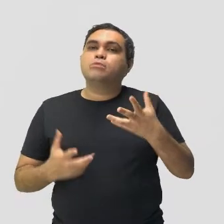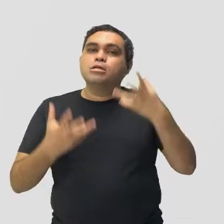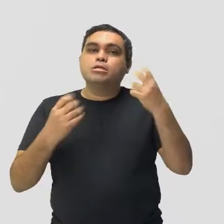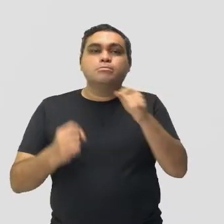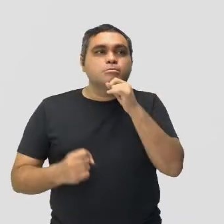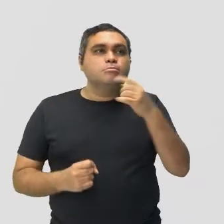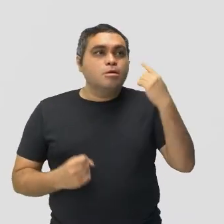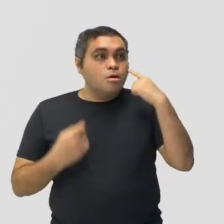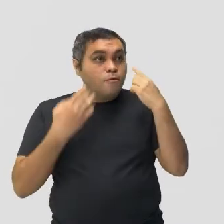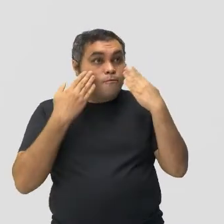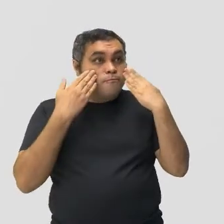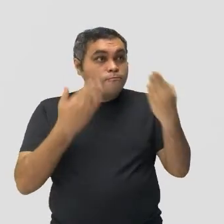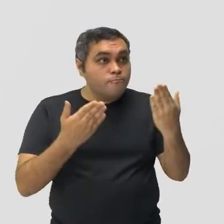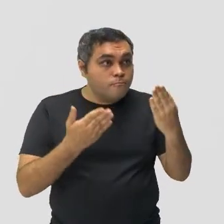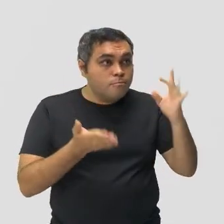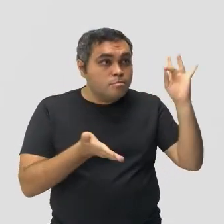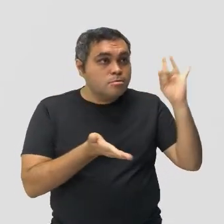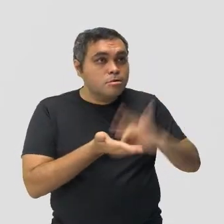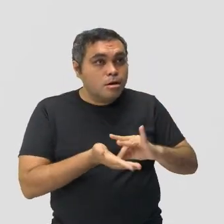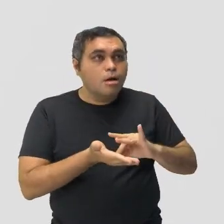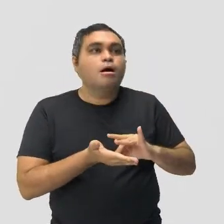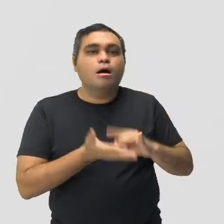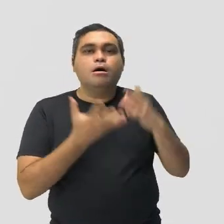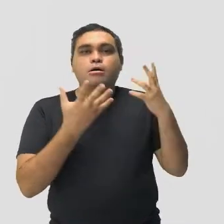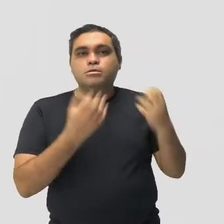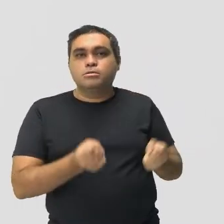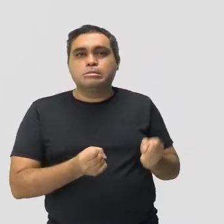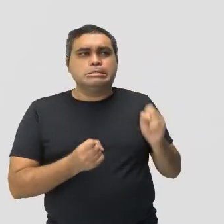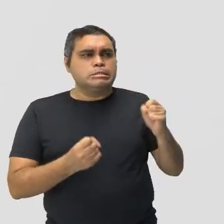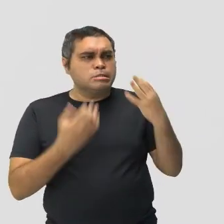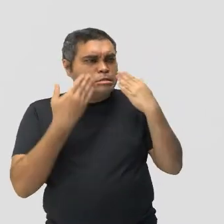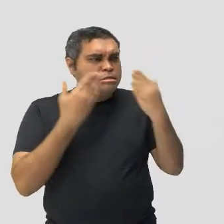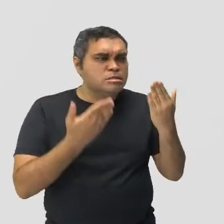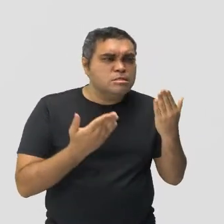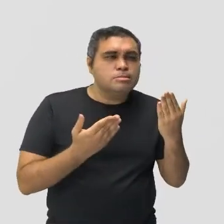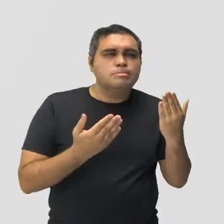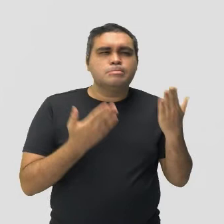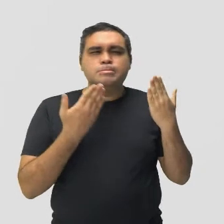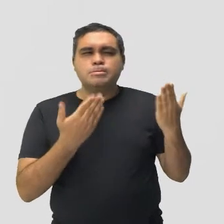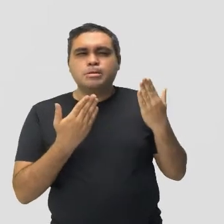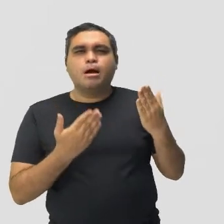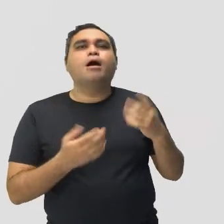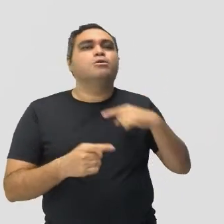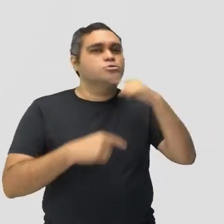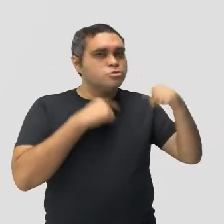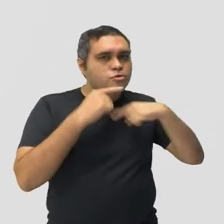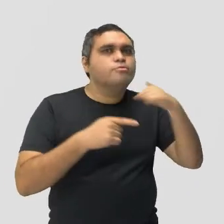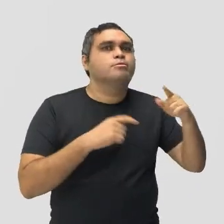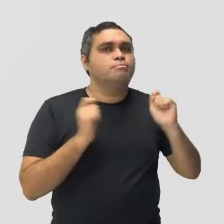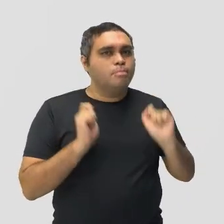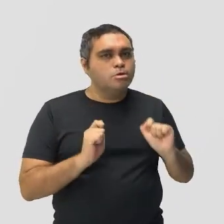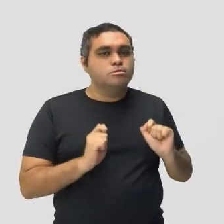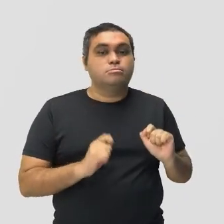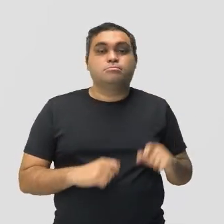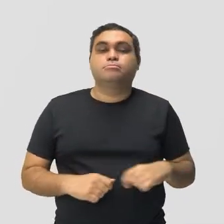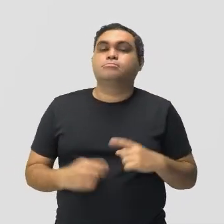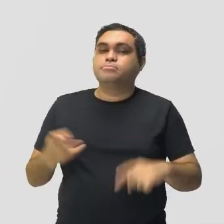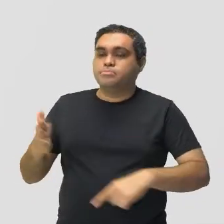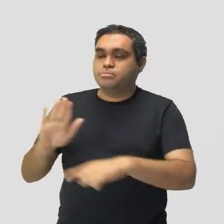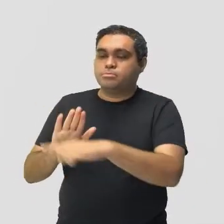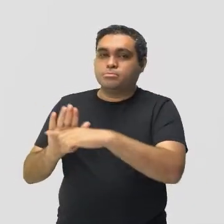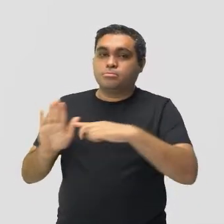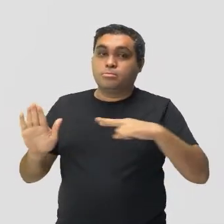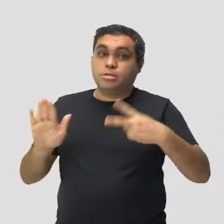evidente. Se não for evidente, eu coloco em dúvida. É um ponto. Segundo ponto, a divisão. Eu